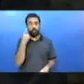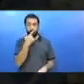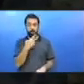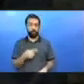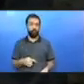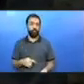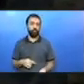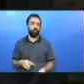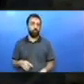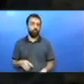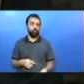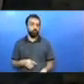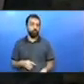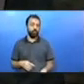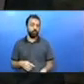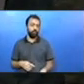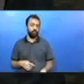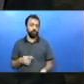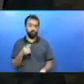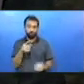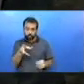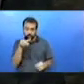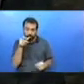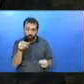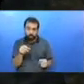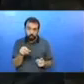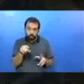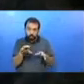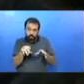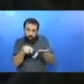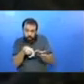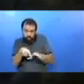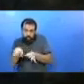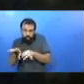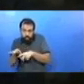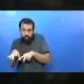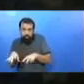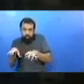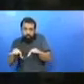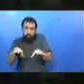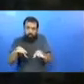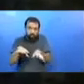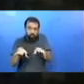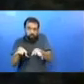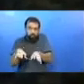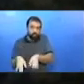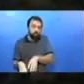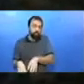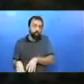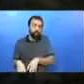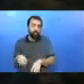boneco do boi que aparece na festa. Percebam que aqui embaixo nós temos dois pés, que é a pessoa que fica no centro do boi, no miolo do boi,